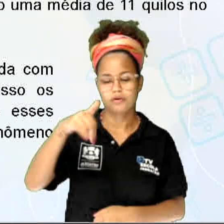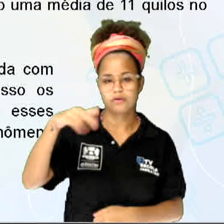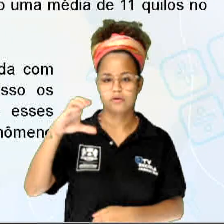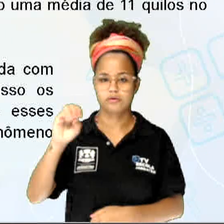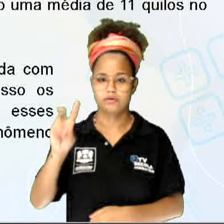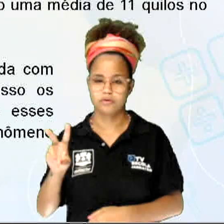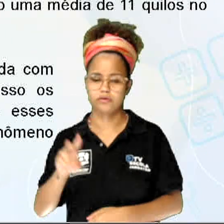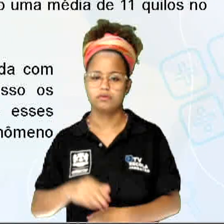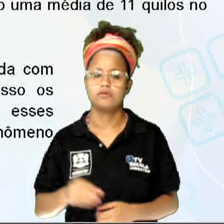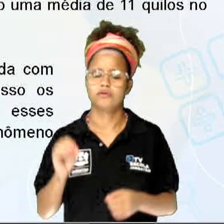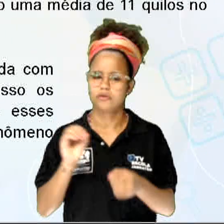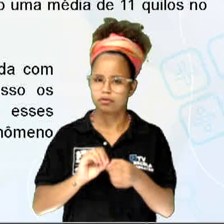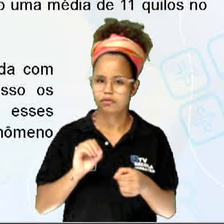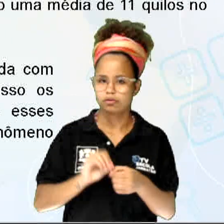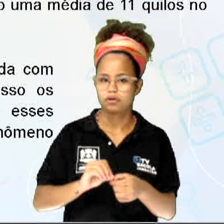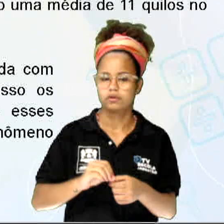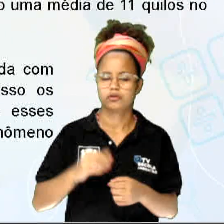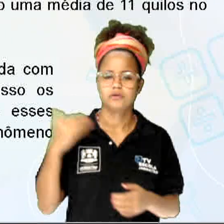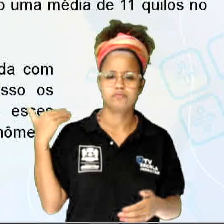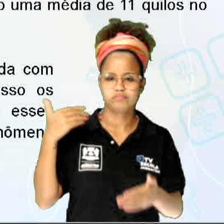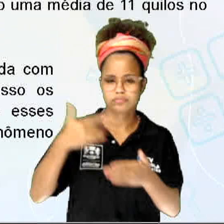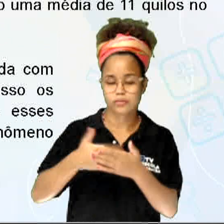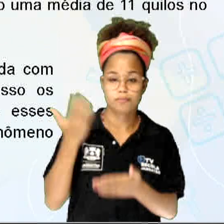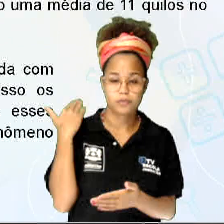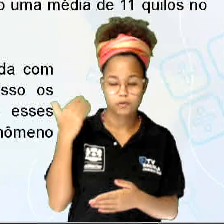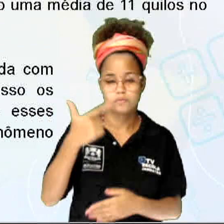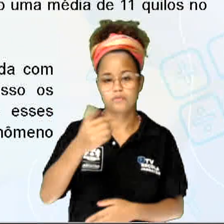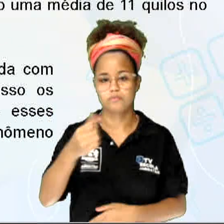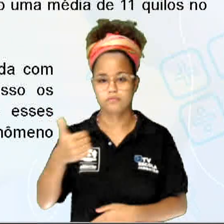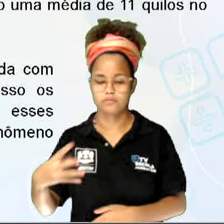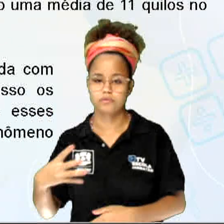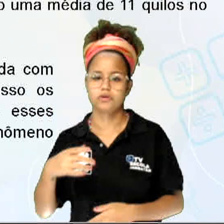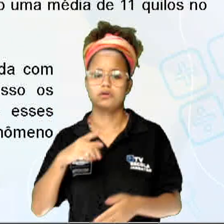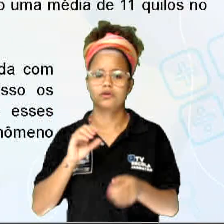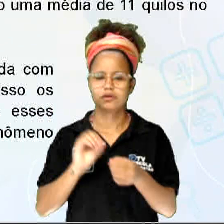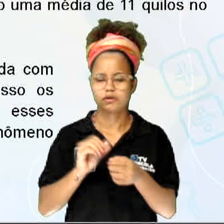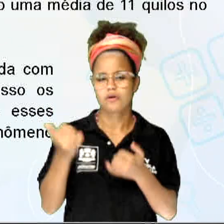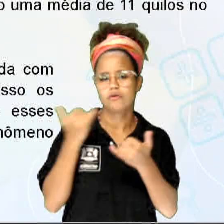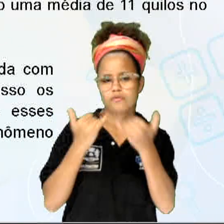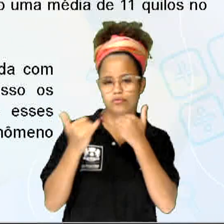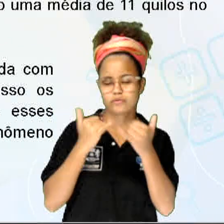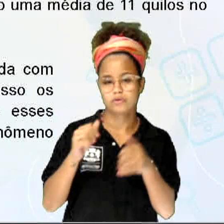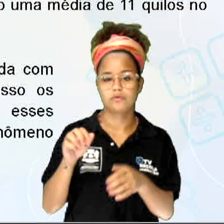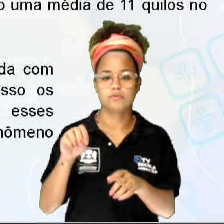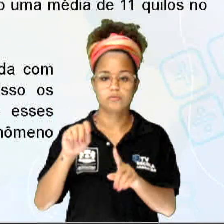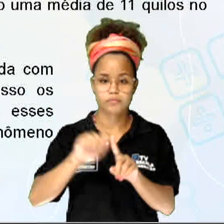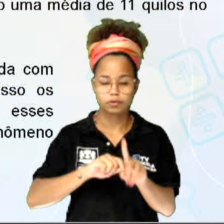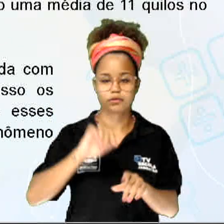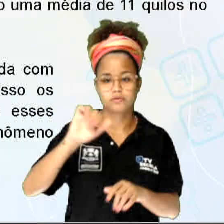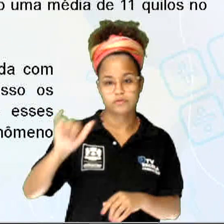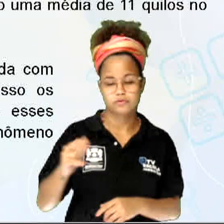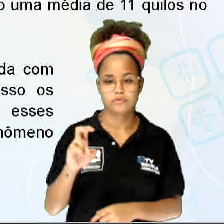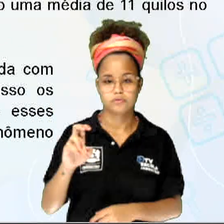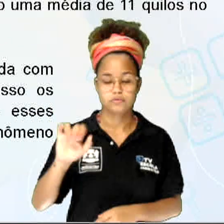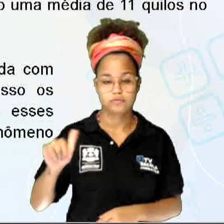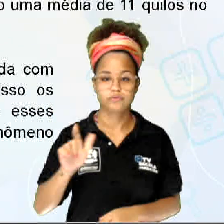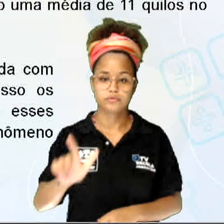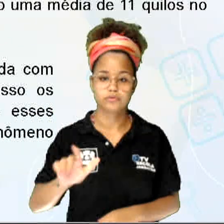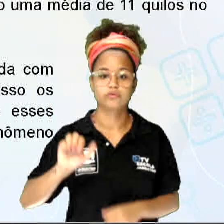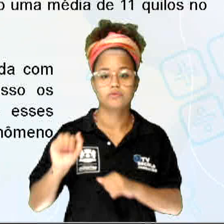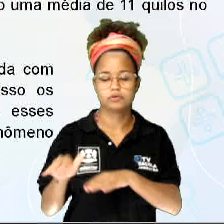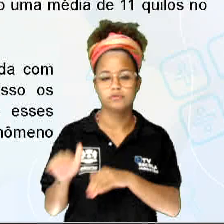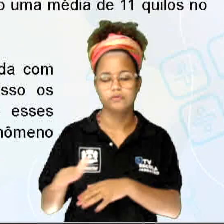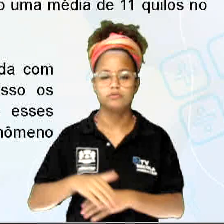ano desde 2014, foi elaborada com informações obtidas entre os meses de julho e setembro. Por isso,